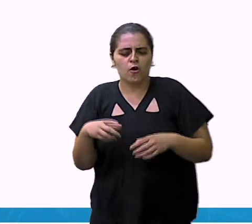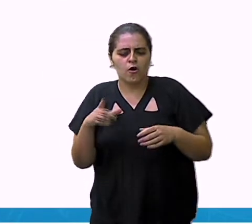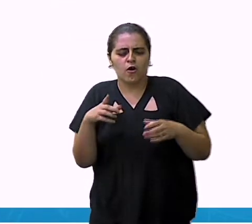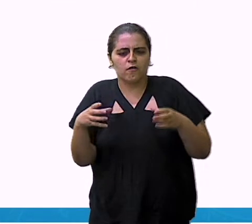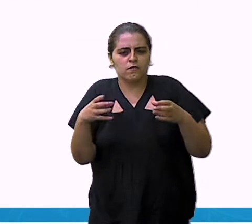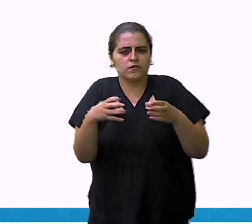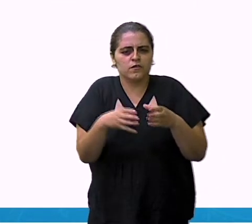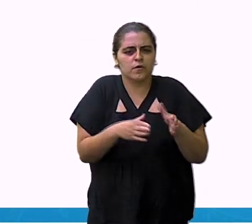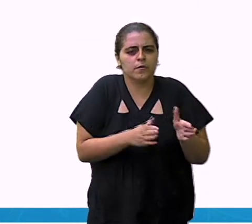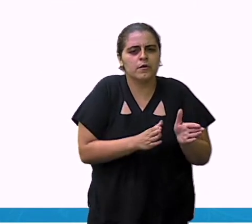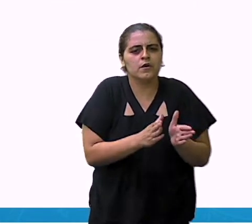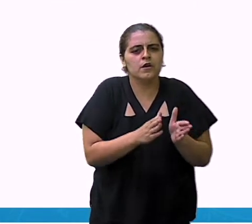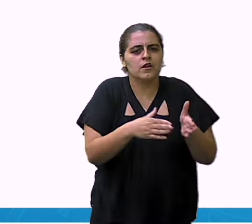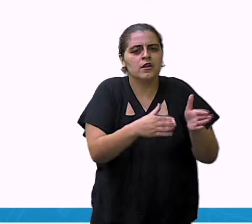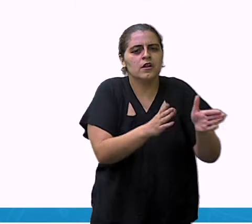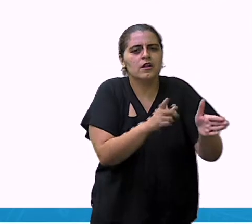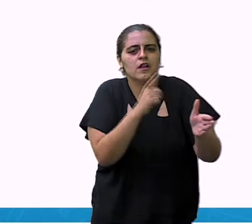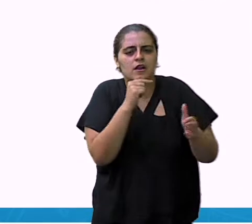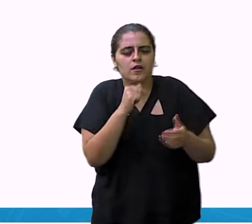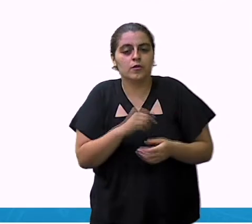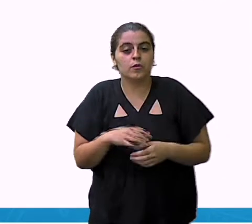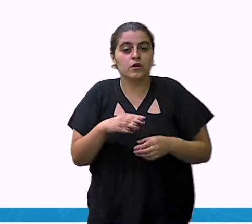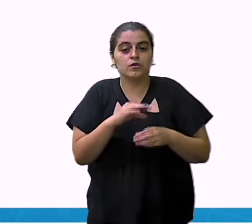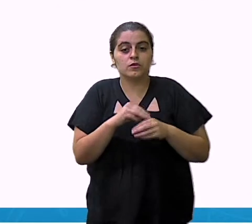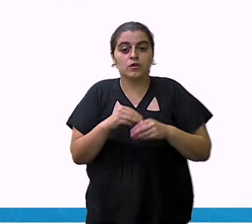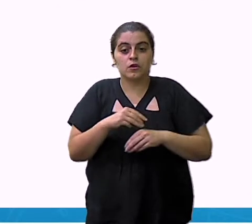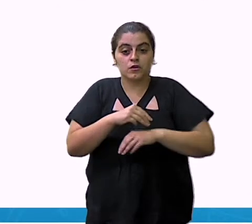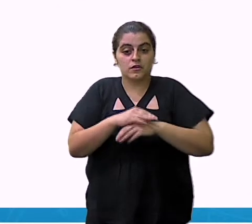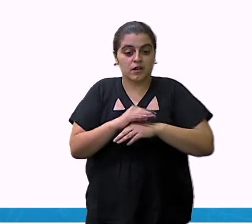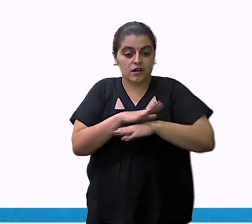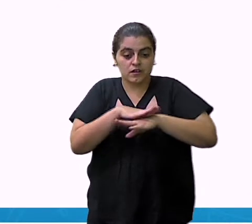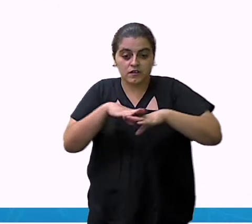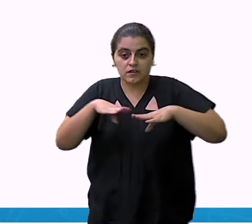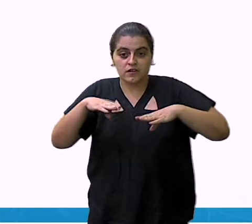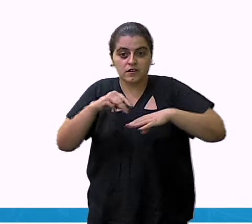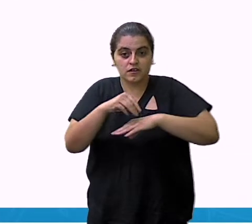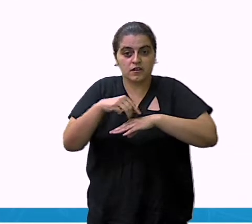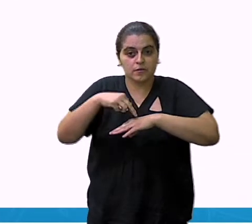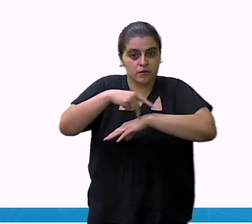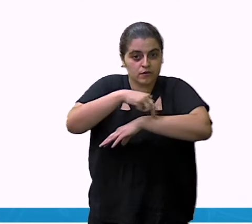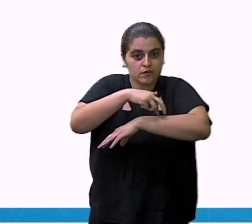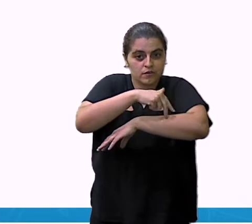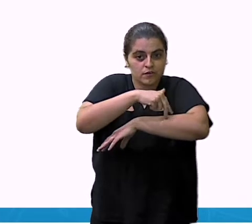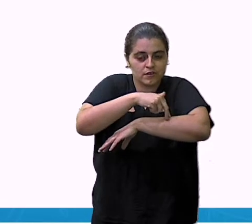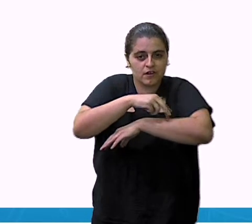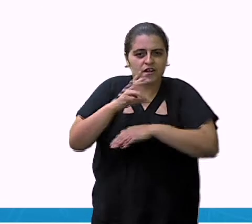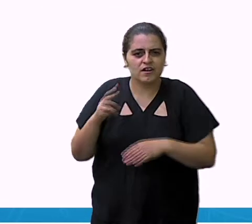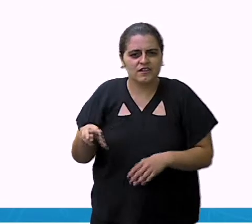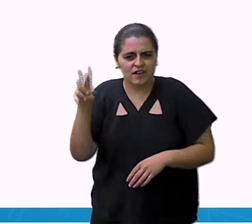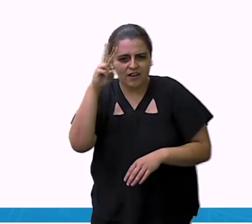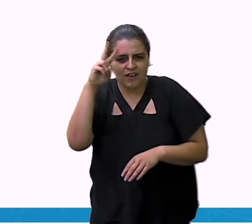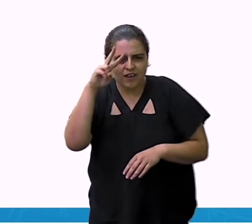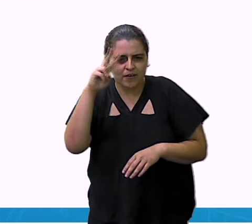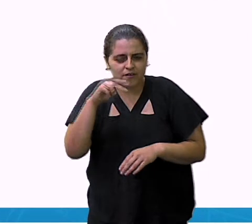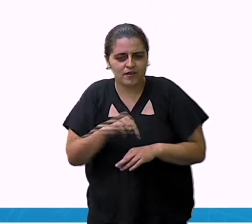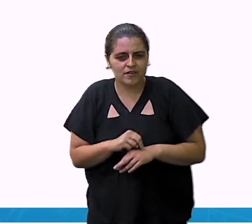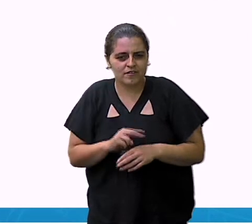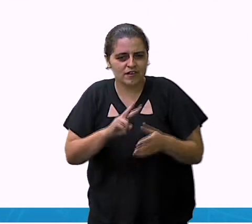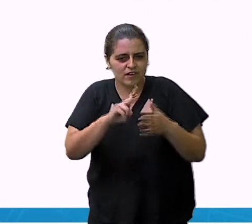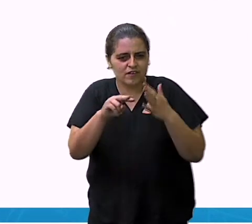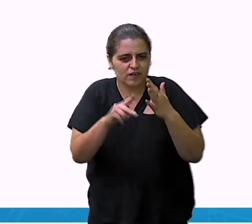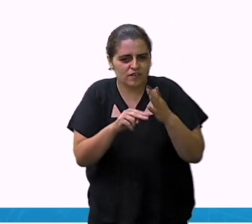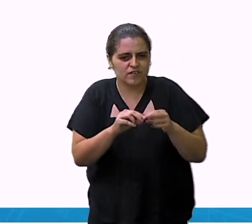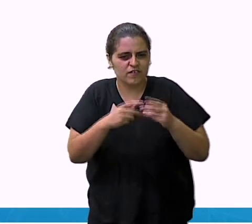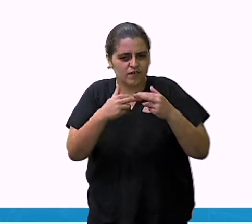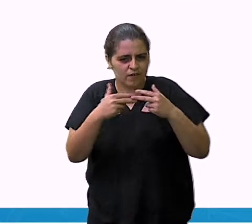o relevo que nós podemos passar. Então, os lagos eles surgem a partir das variantes.